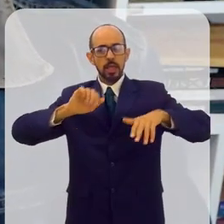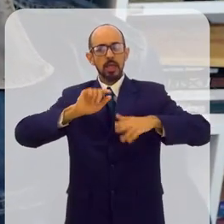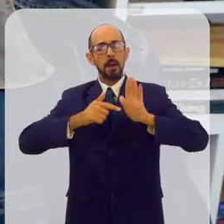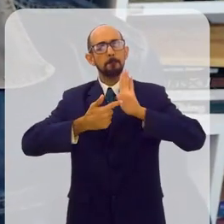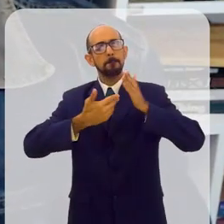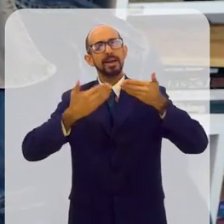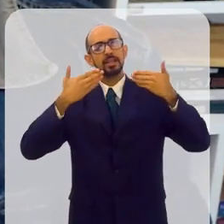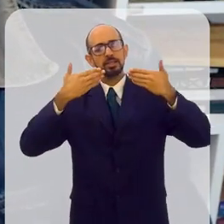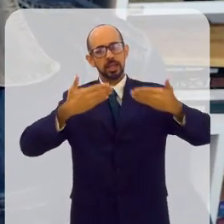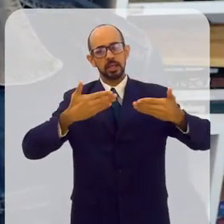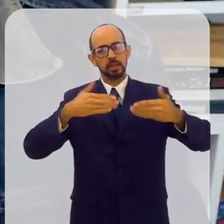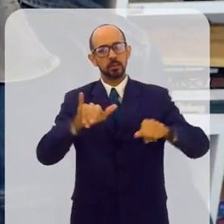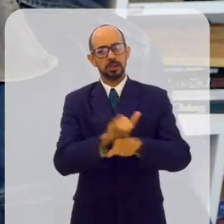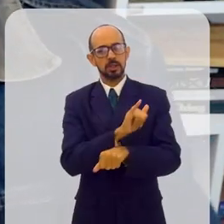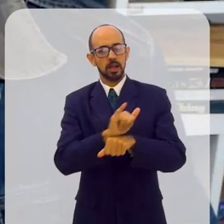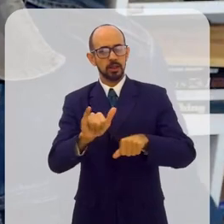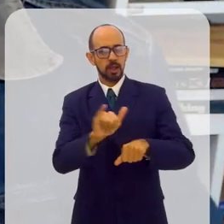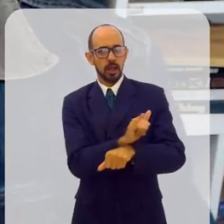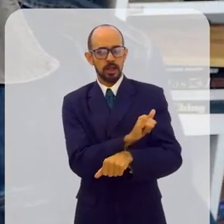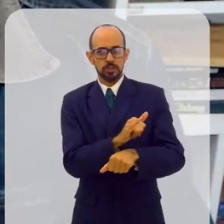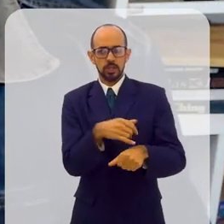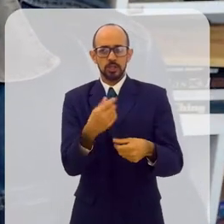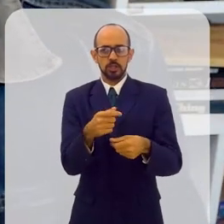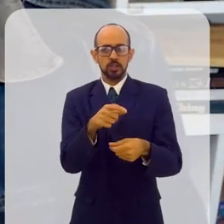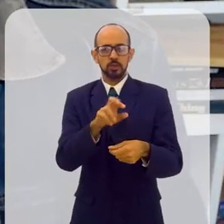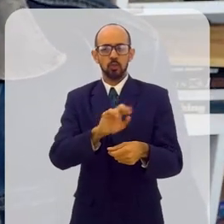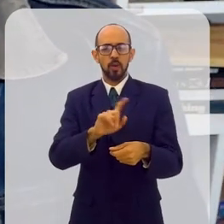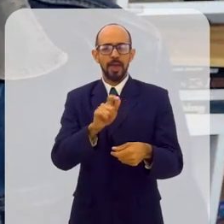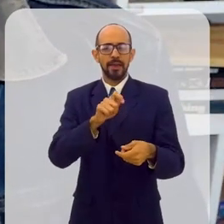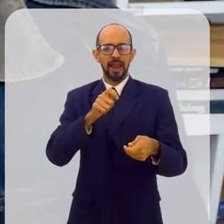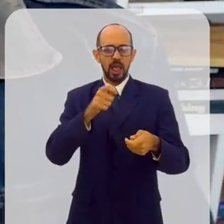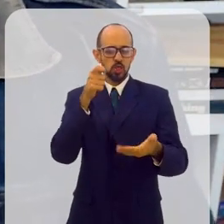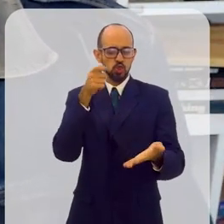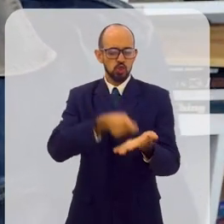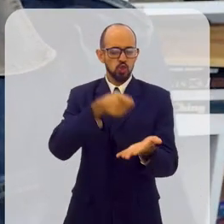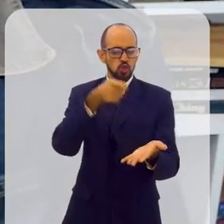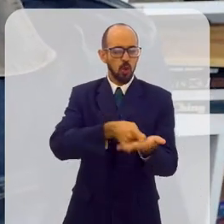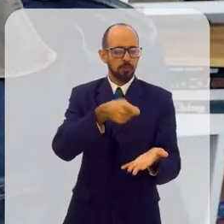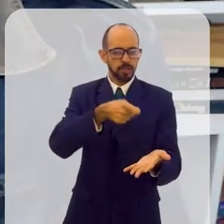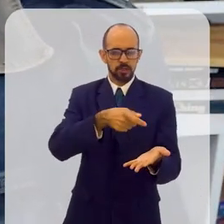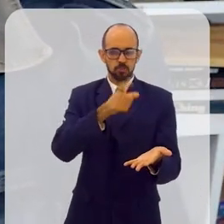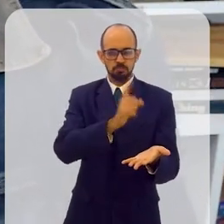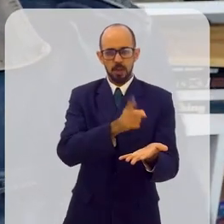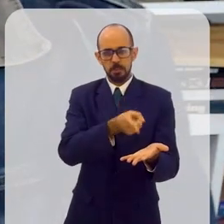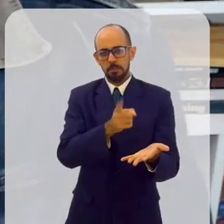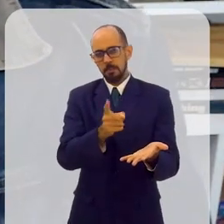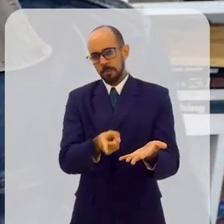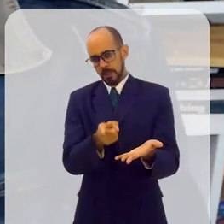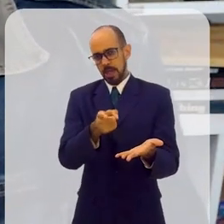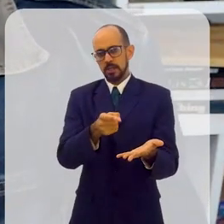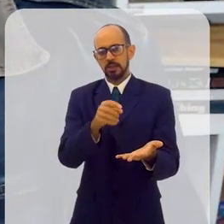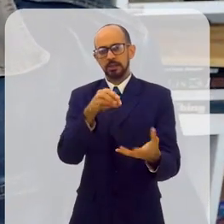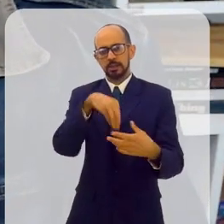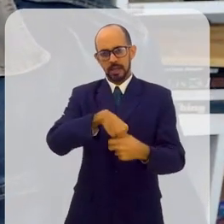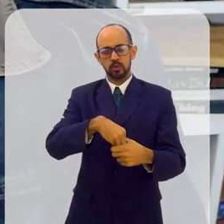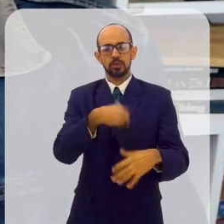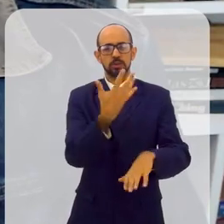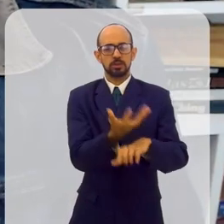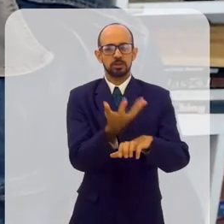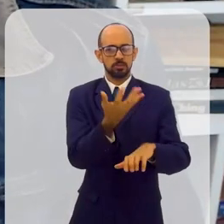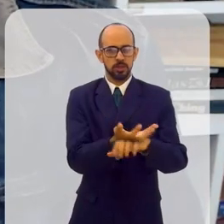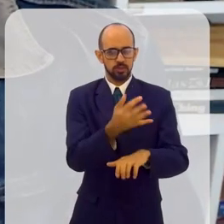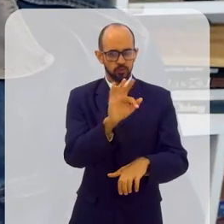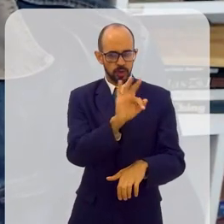denuncia e apresenta uma alternativa àquilo que seria aquela dominação racial embutida